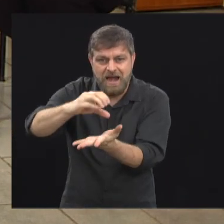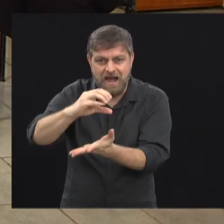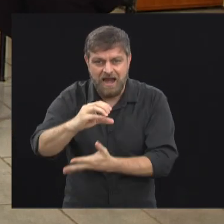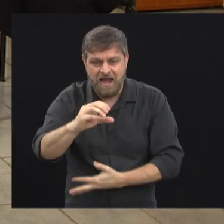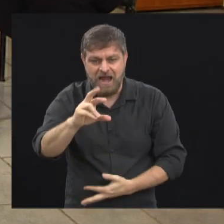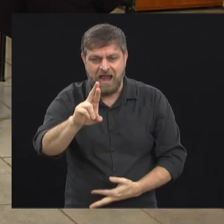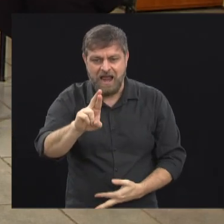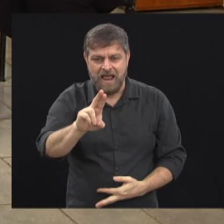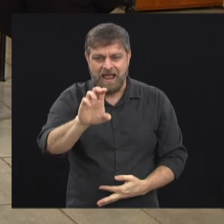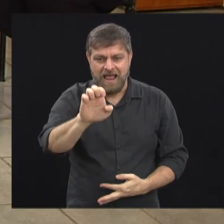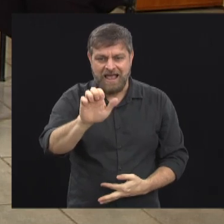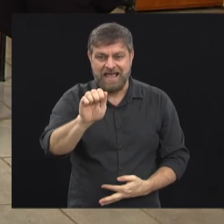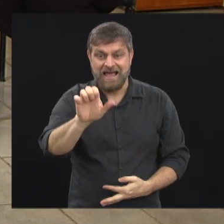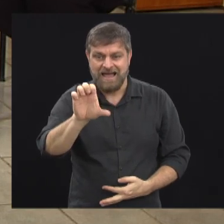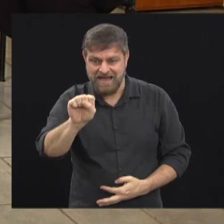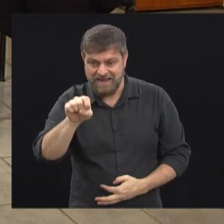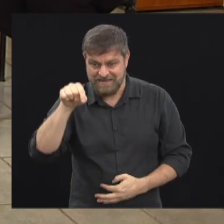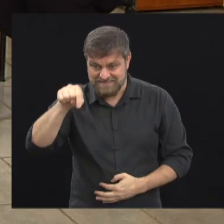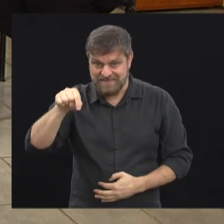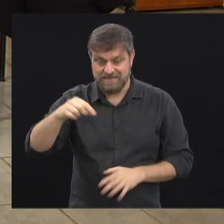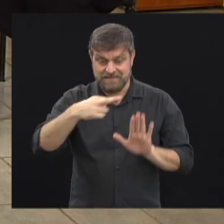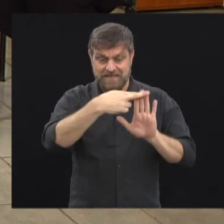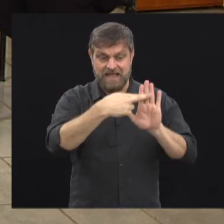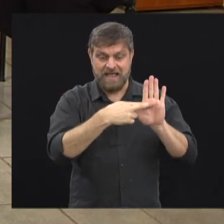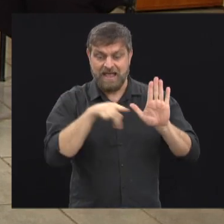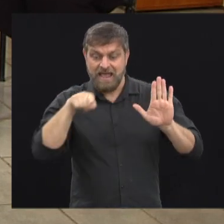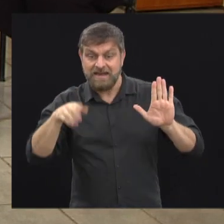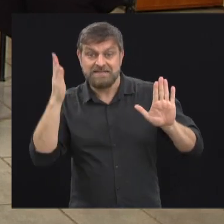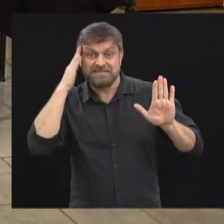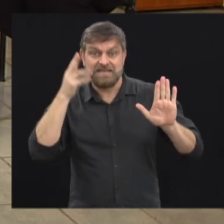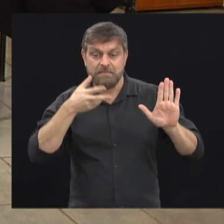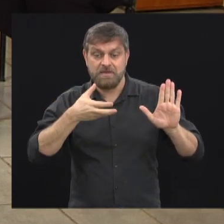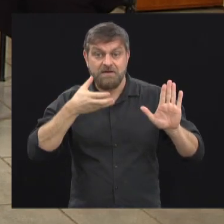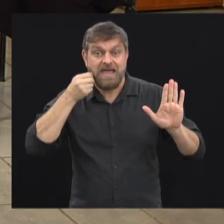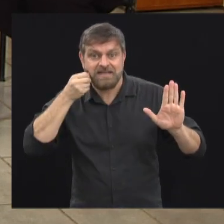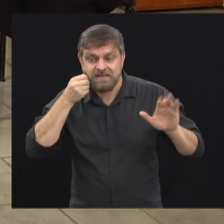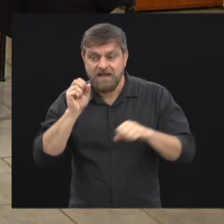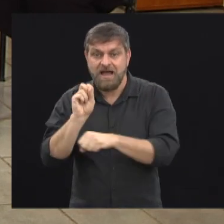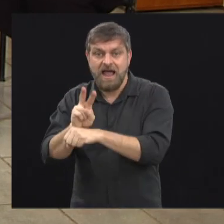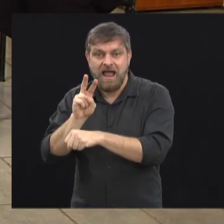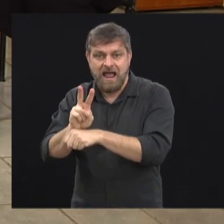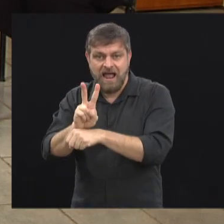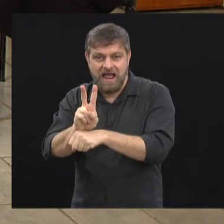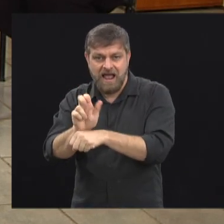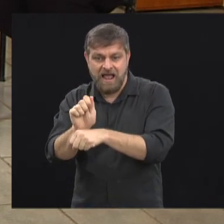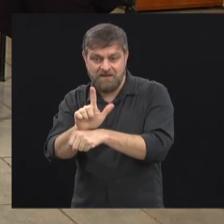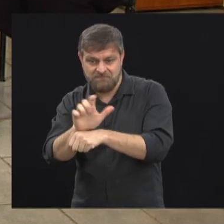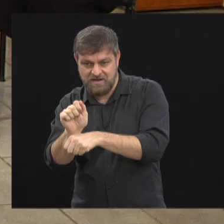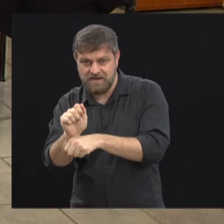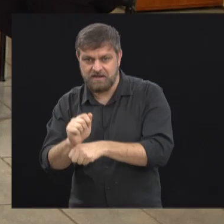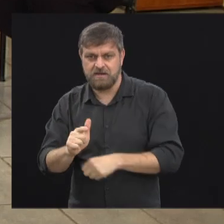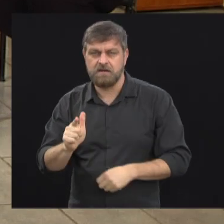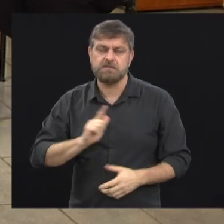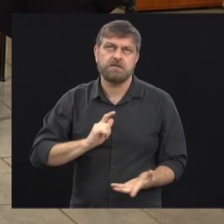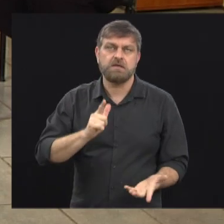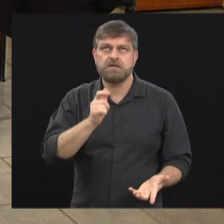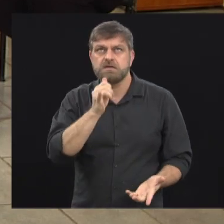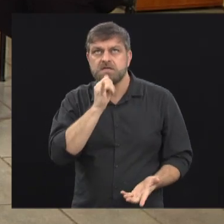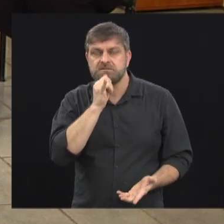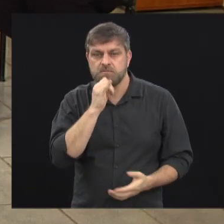quem regula as vagas, no caso, é o CREAS que vai nos encaminhar. Agora, por exemplo, nós estamos